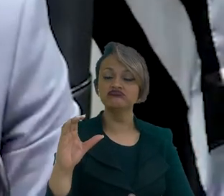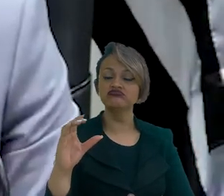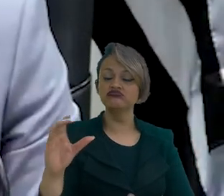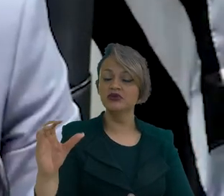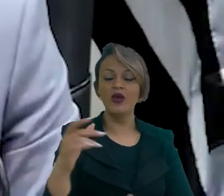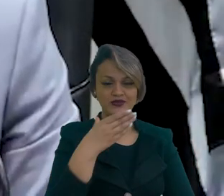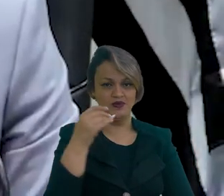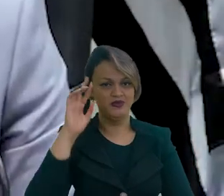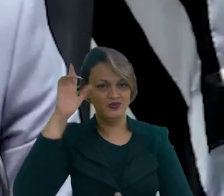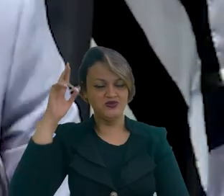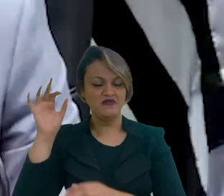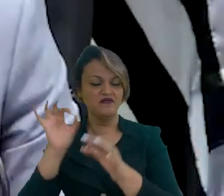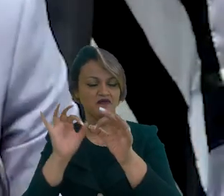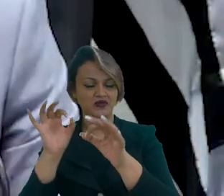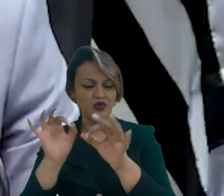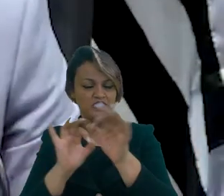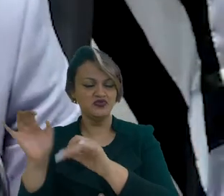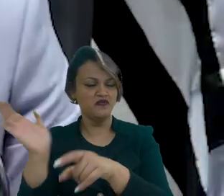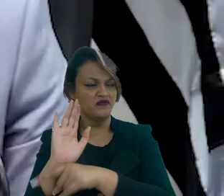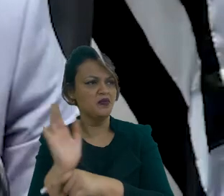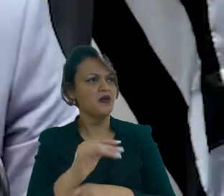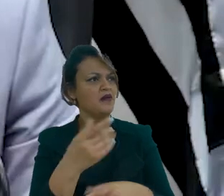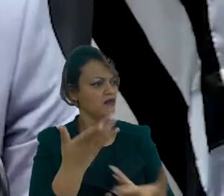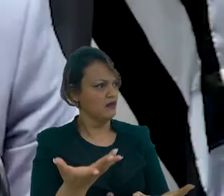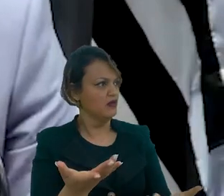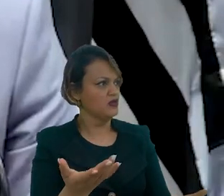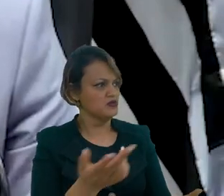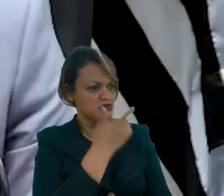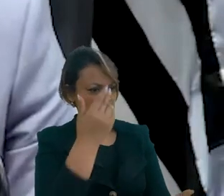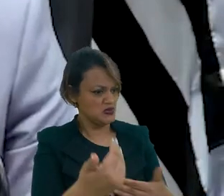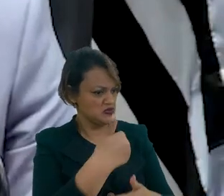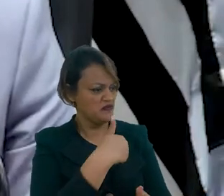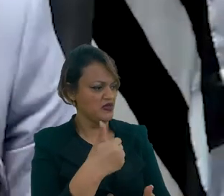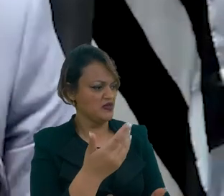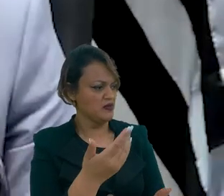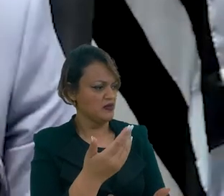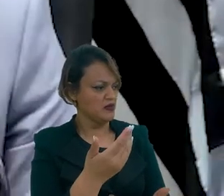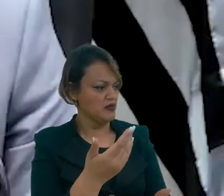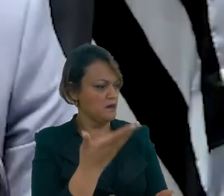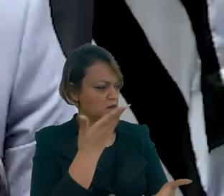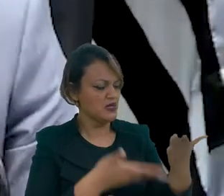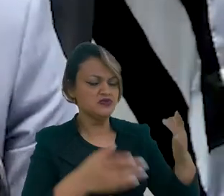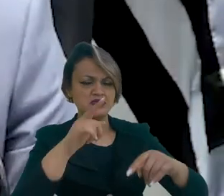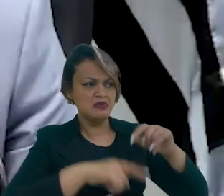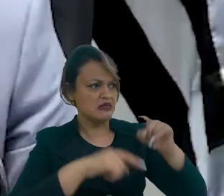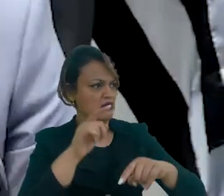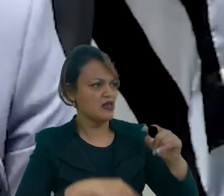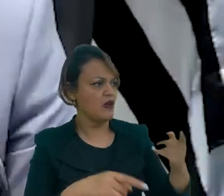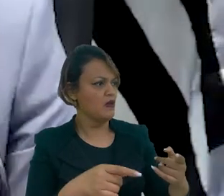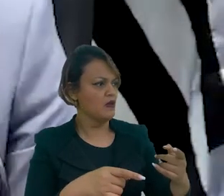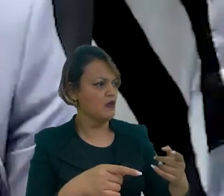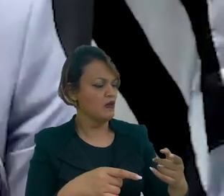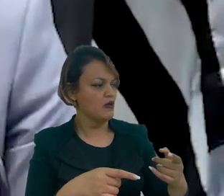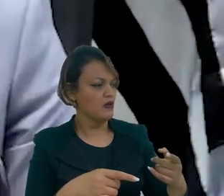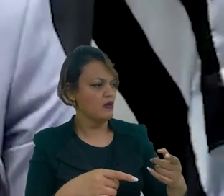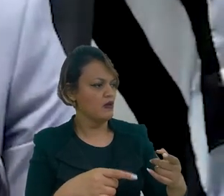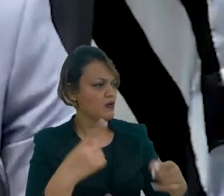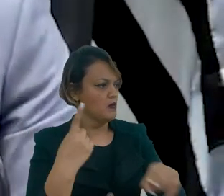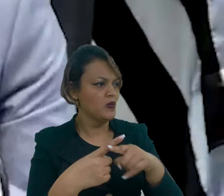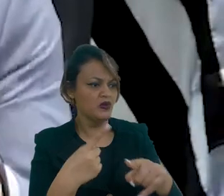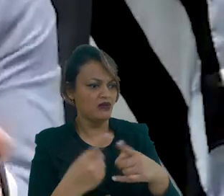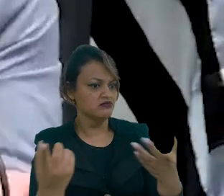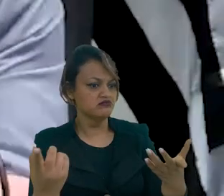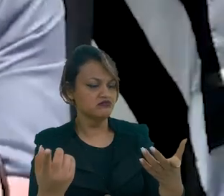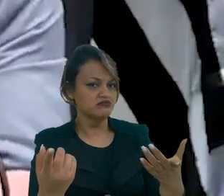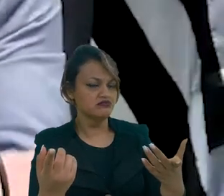o Vaticano o cineasta pedindo uma indenização por dano material baseado